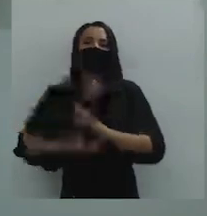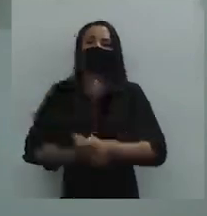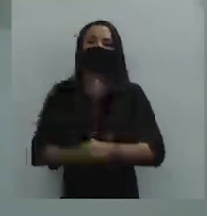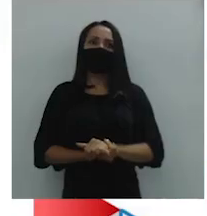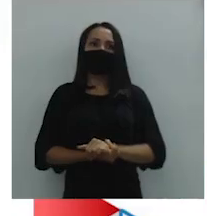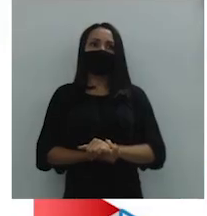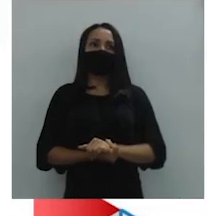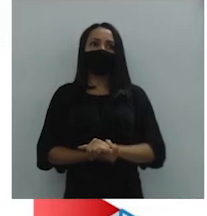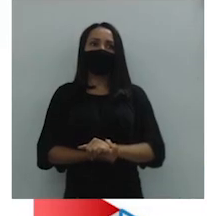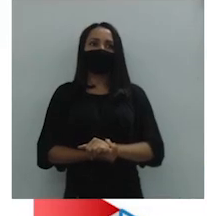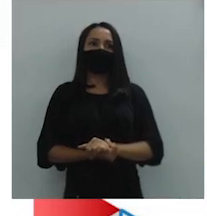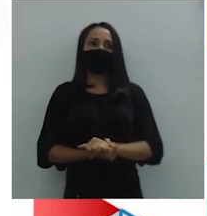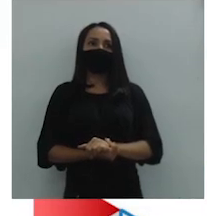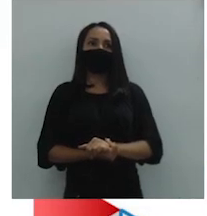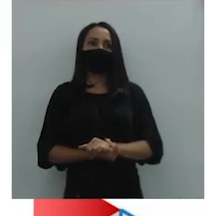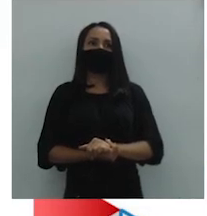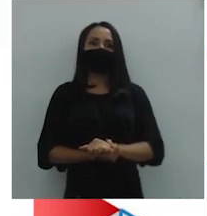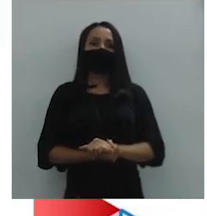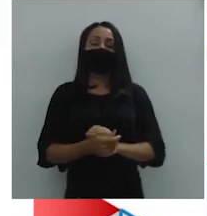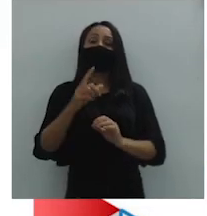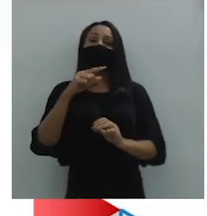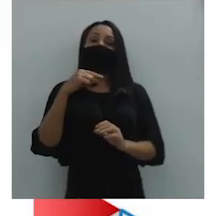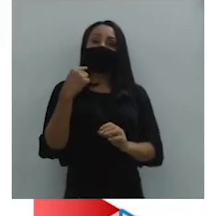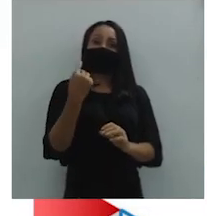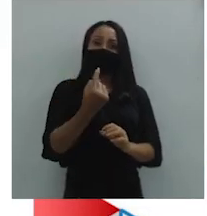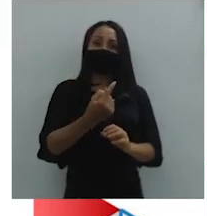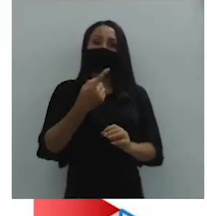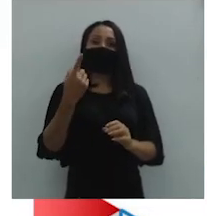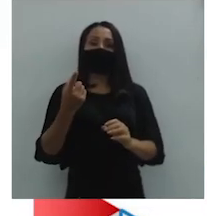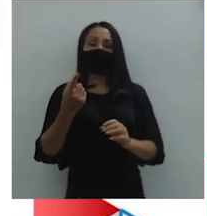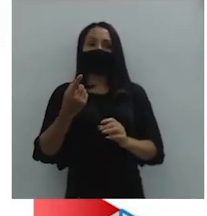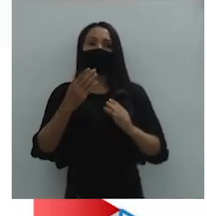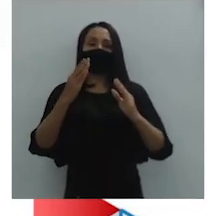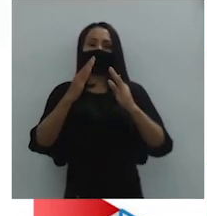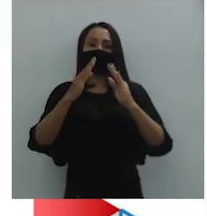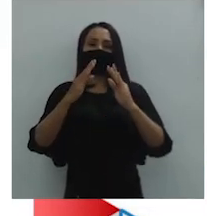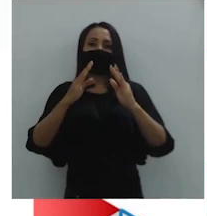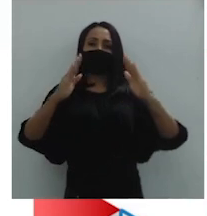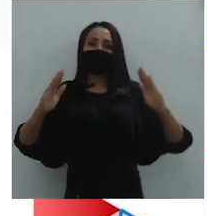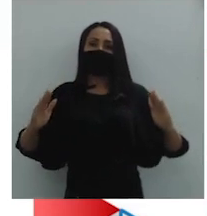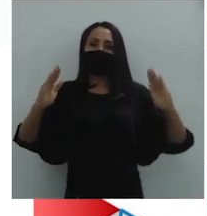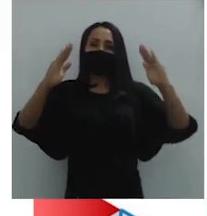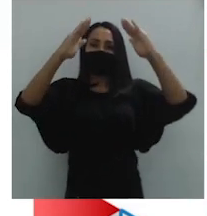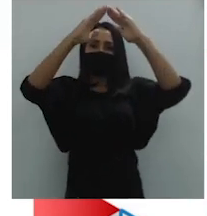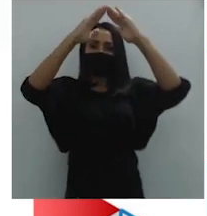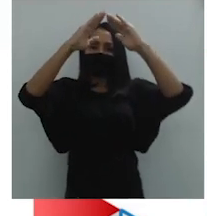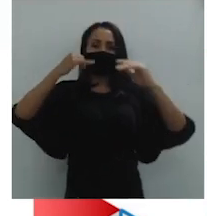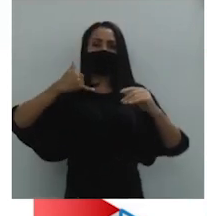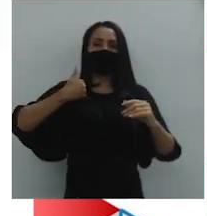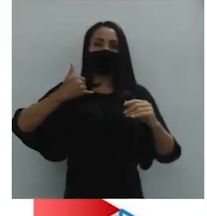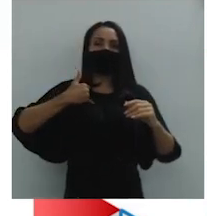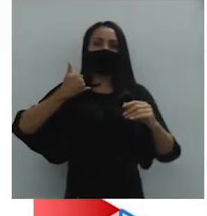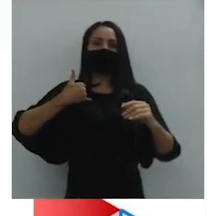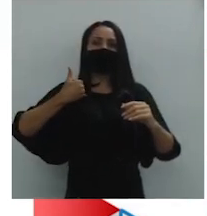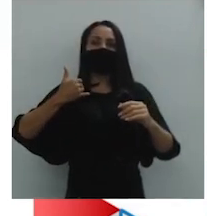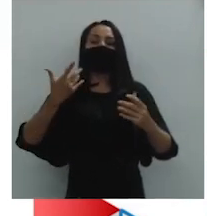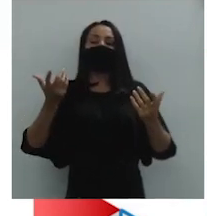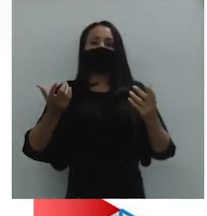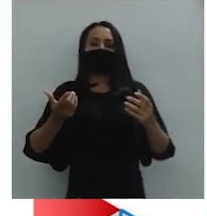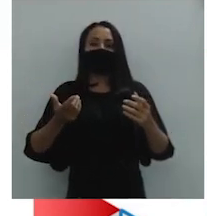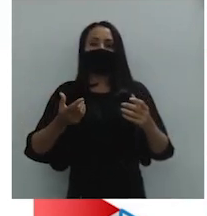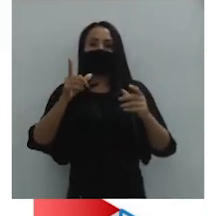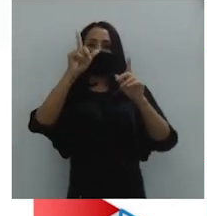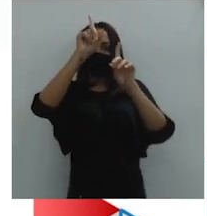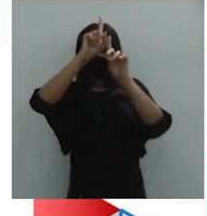feminino. E aqui nós vamos para a questão das pirâmides etárias do Brasil. Nós temos a queda da natalidade,